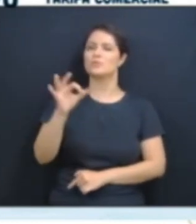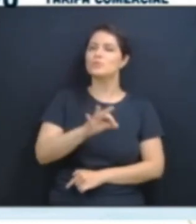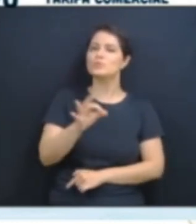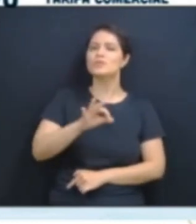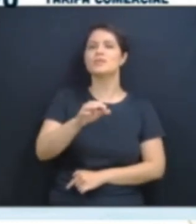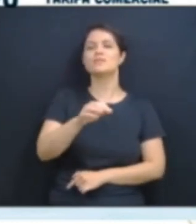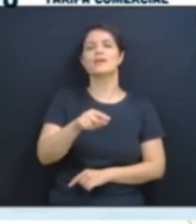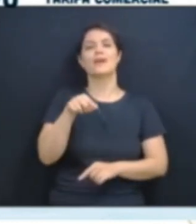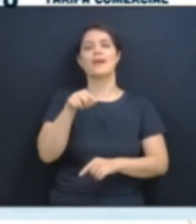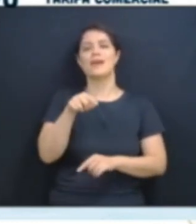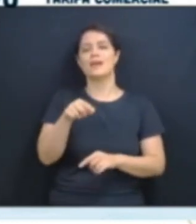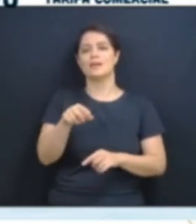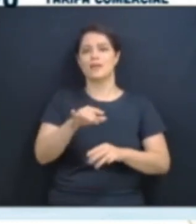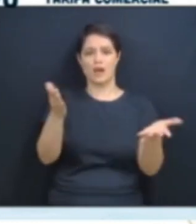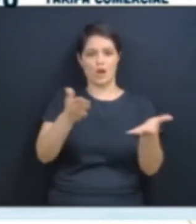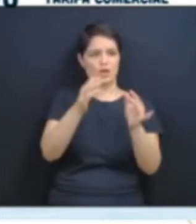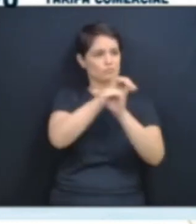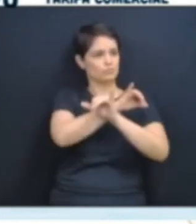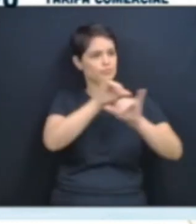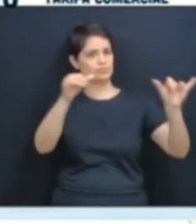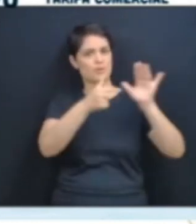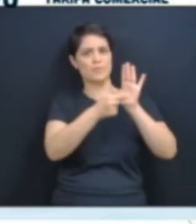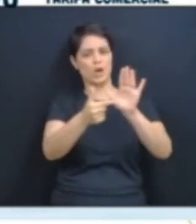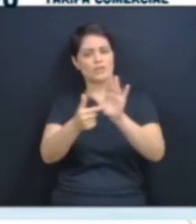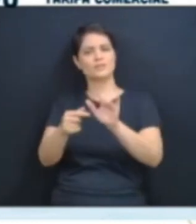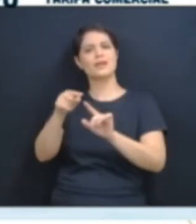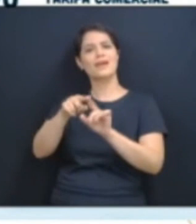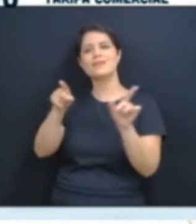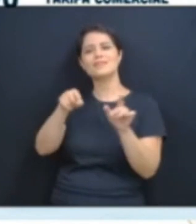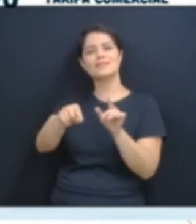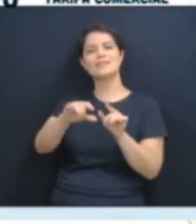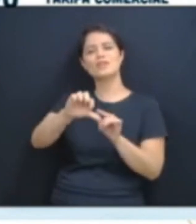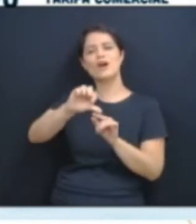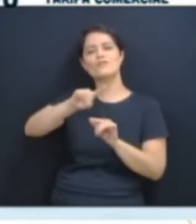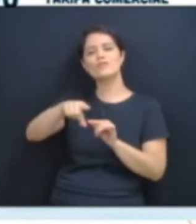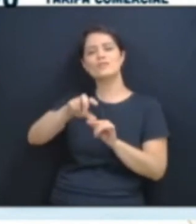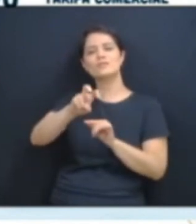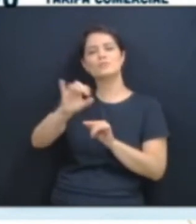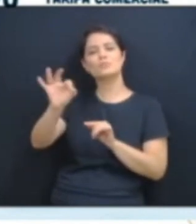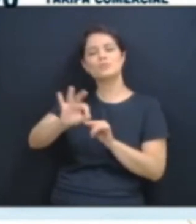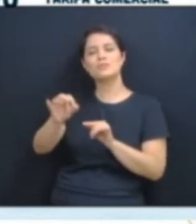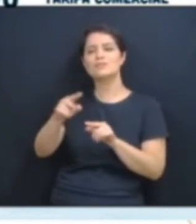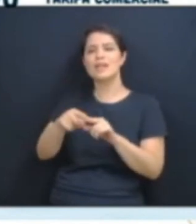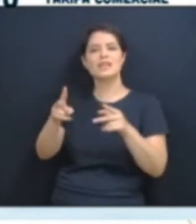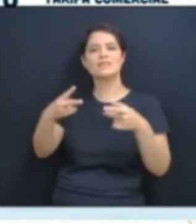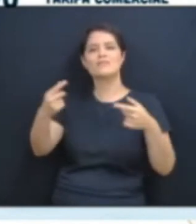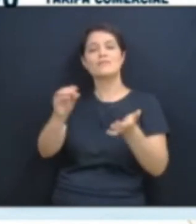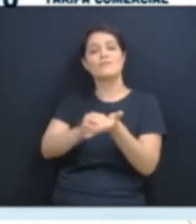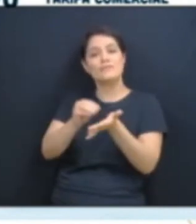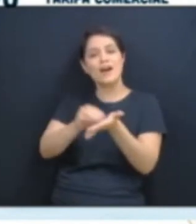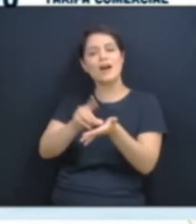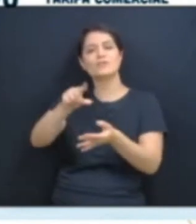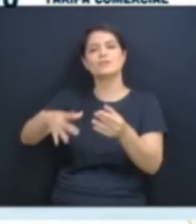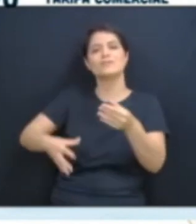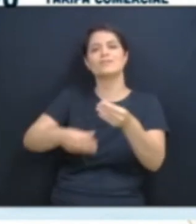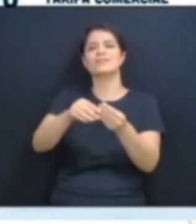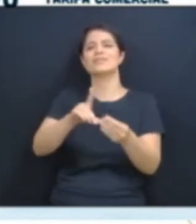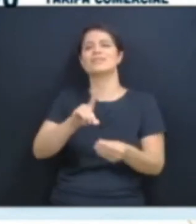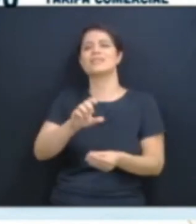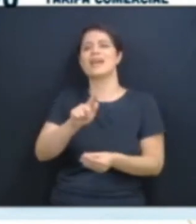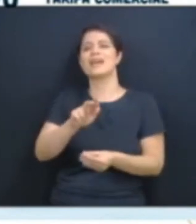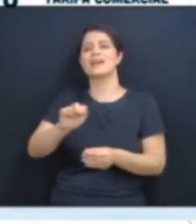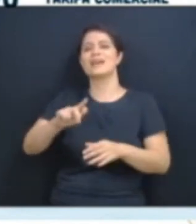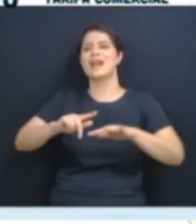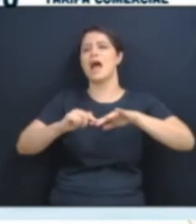degrau tarifário, que em determinados casos pode aumentar em 40%. No canto de cima está o preço de 2021.